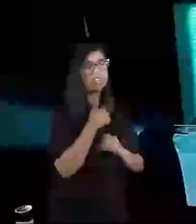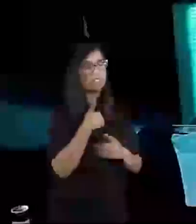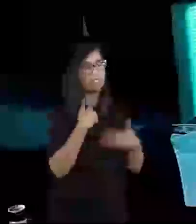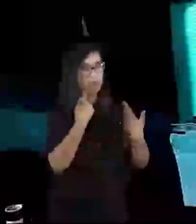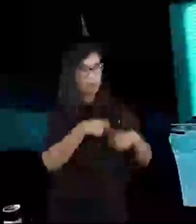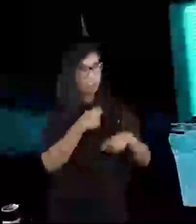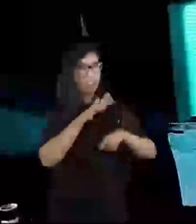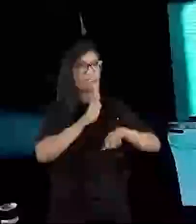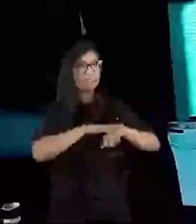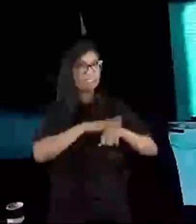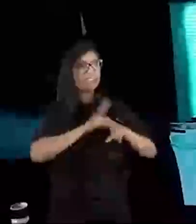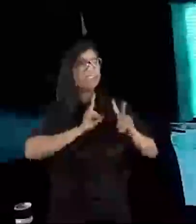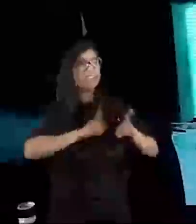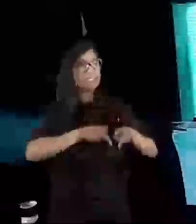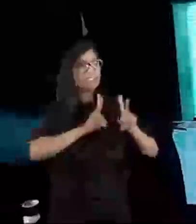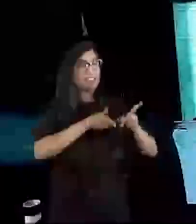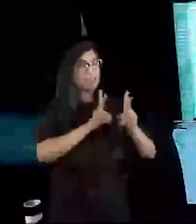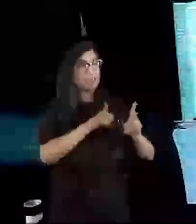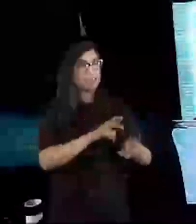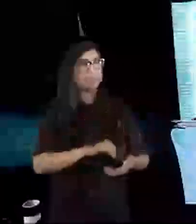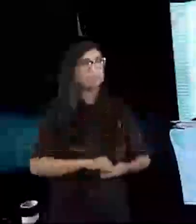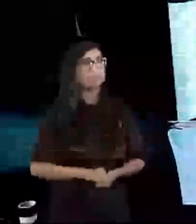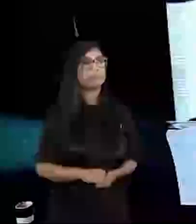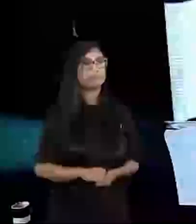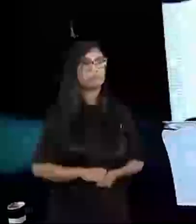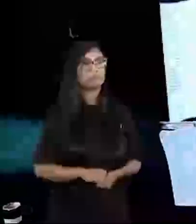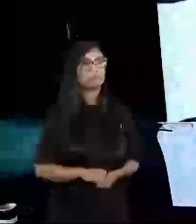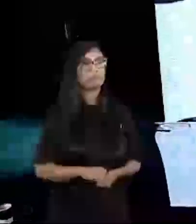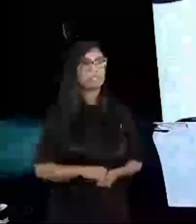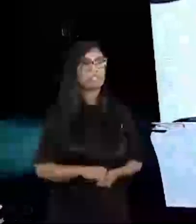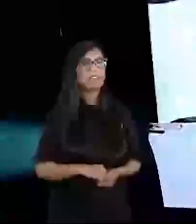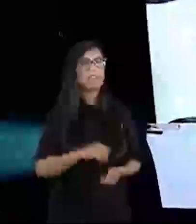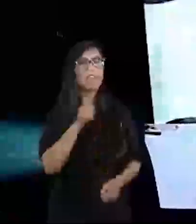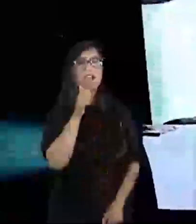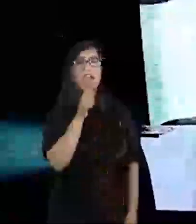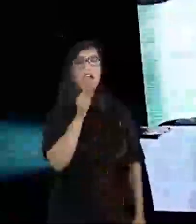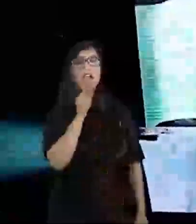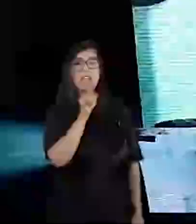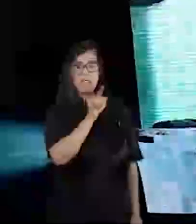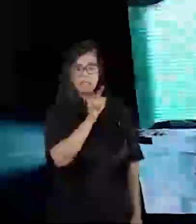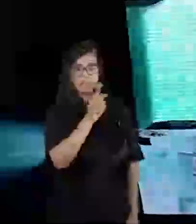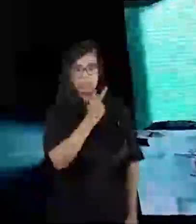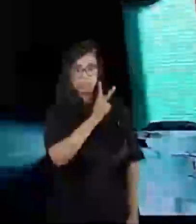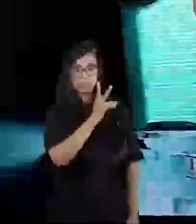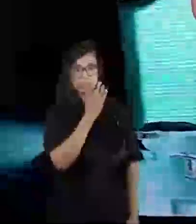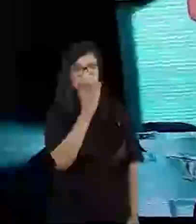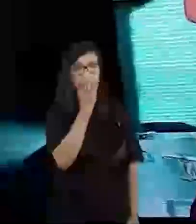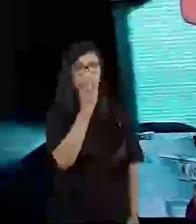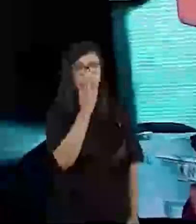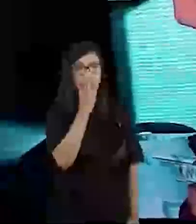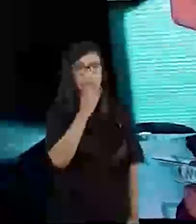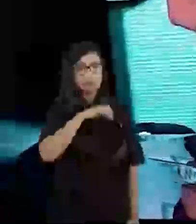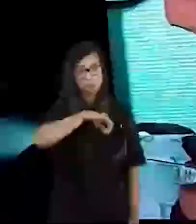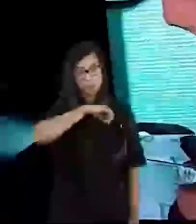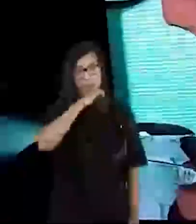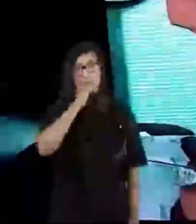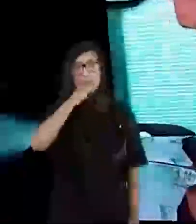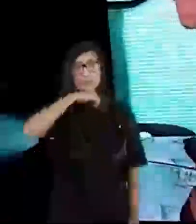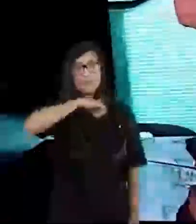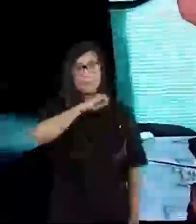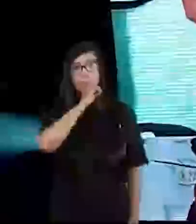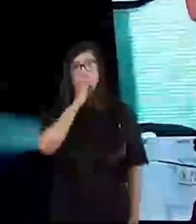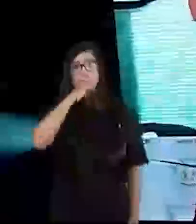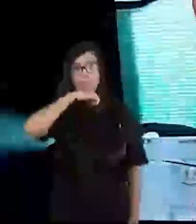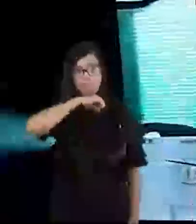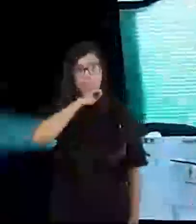frequente. Emilene, ela lambe pata? Sim, muito. Frequentemente? Frequentemente.